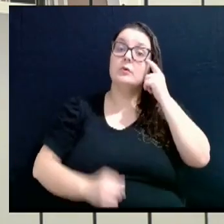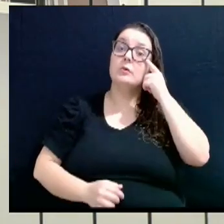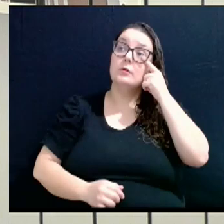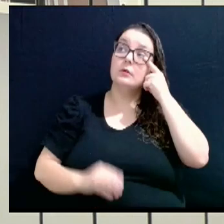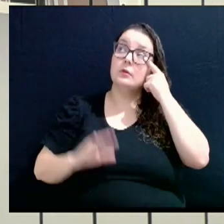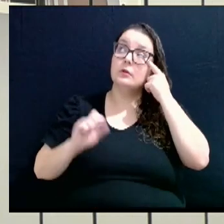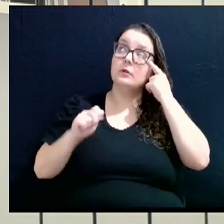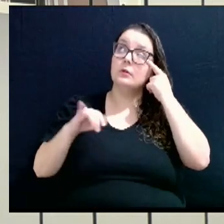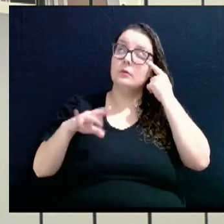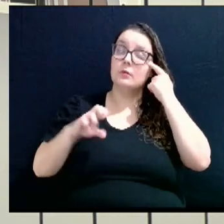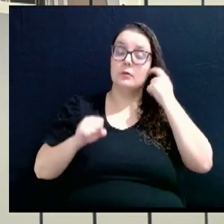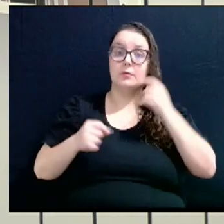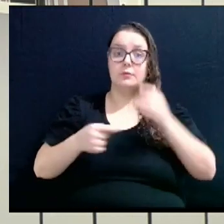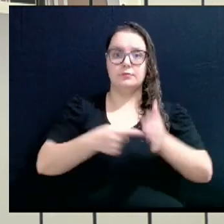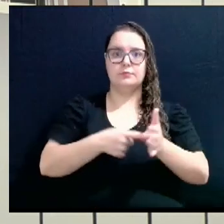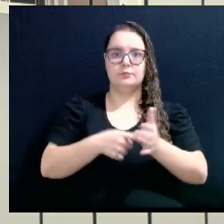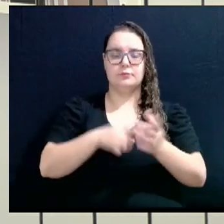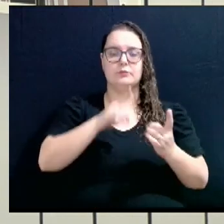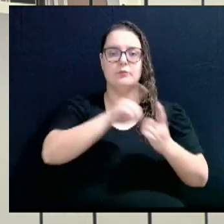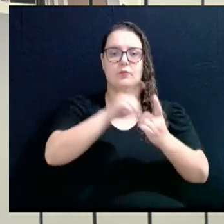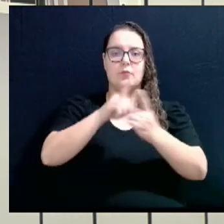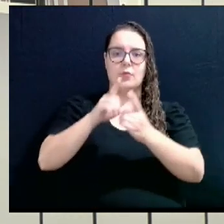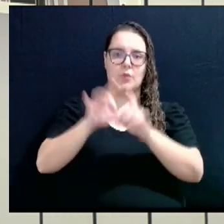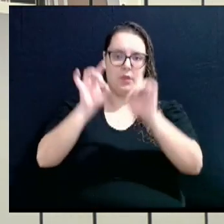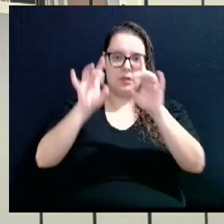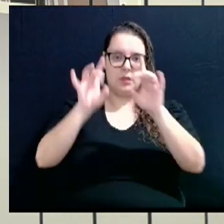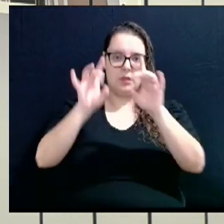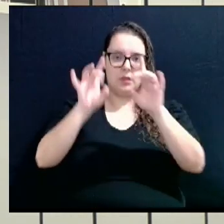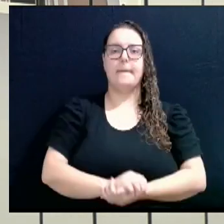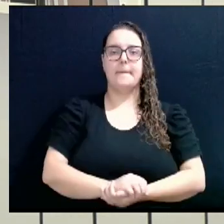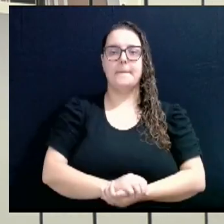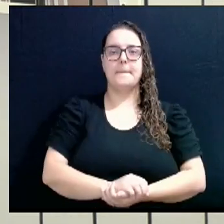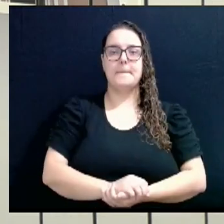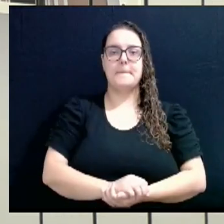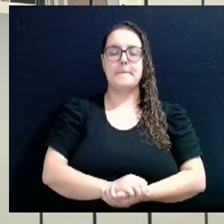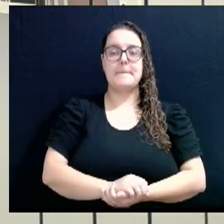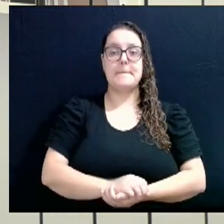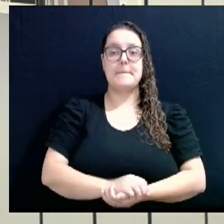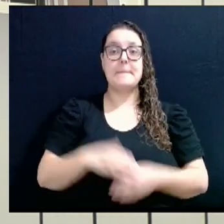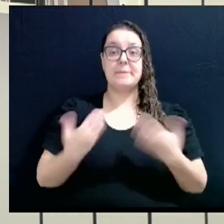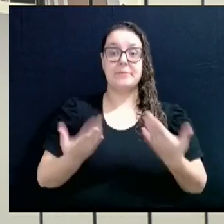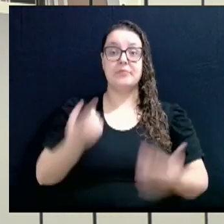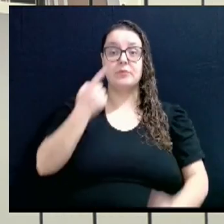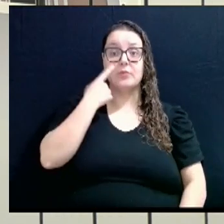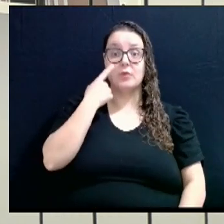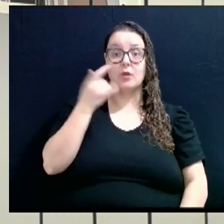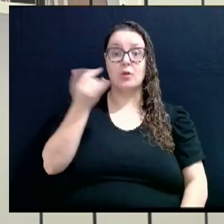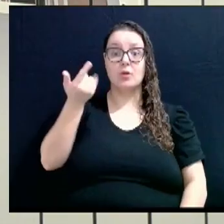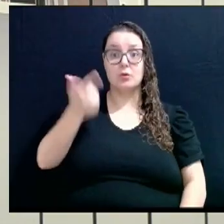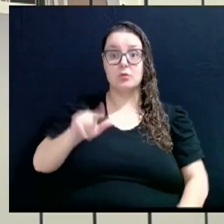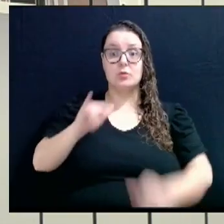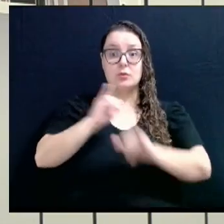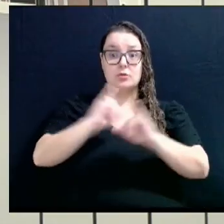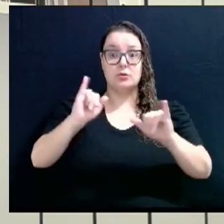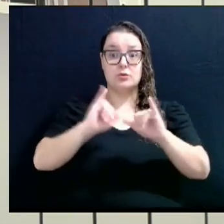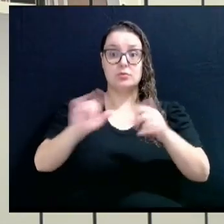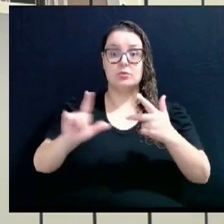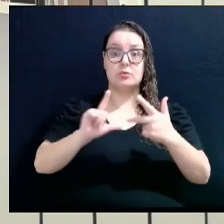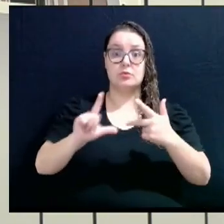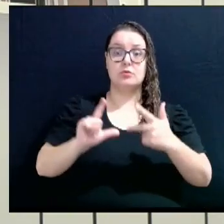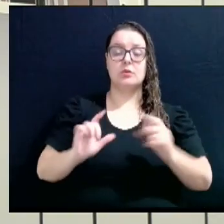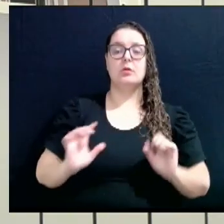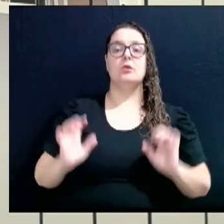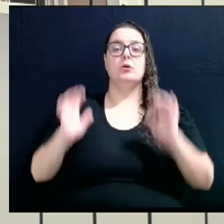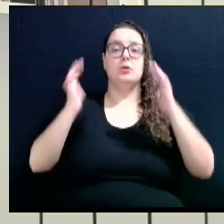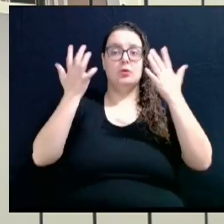e atendimento especializados. Bom, olha só, a gente segue aqui com as notícias do Legislativo, porque em comemoração ao Dia